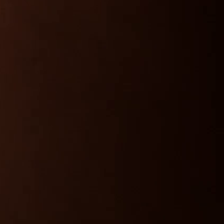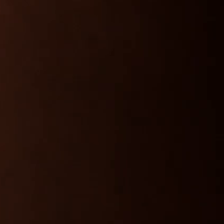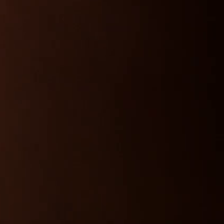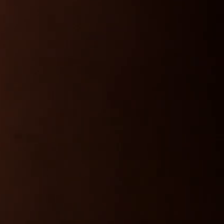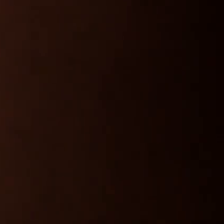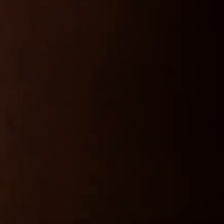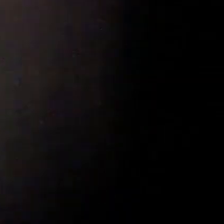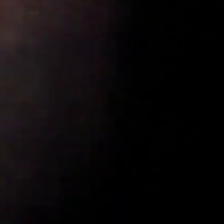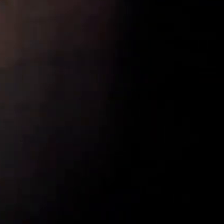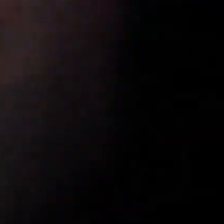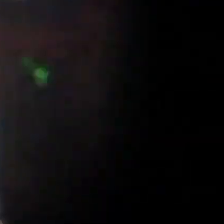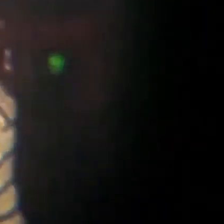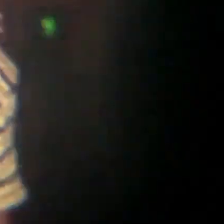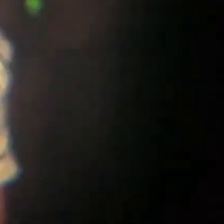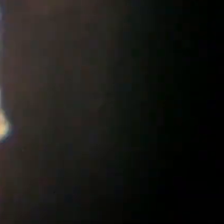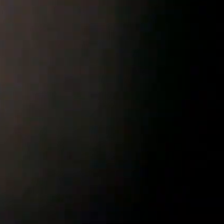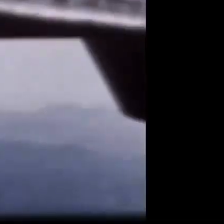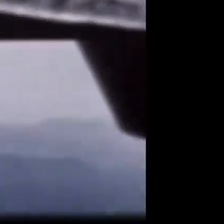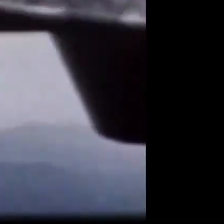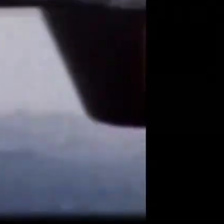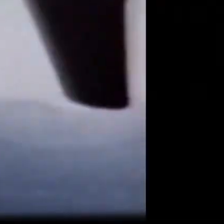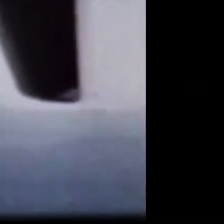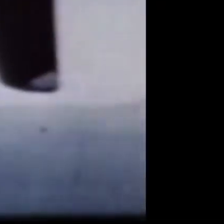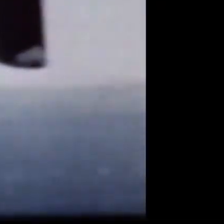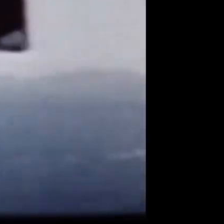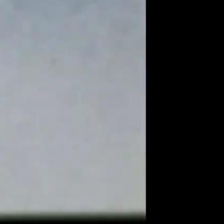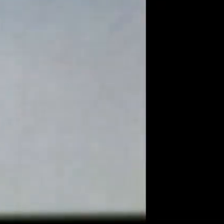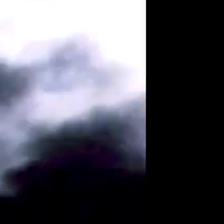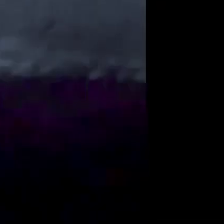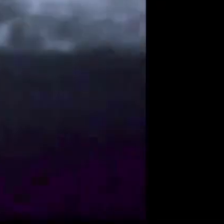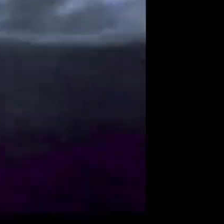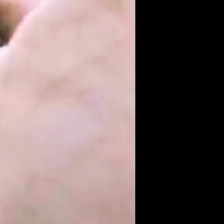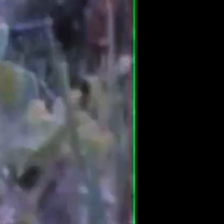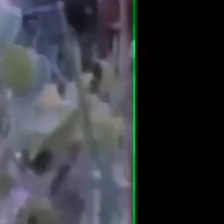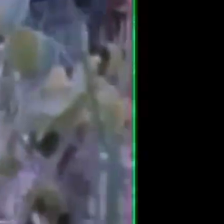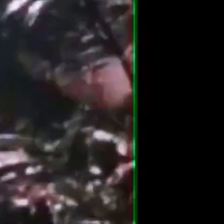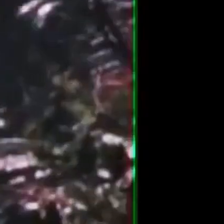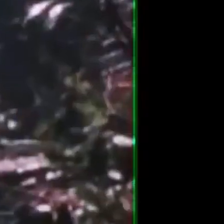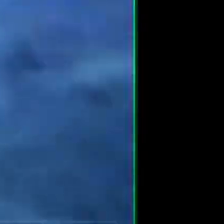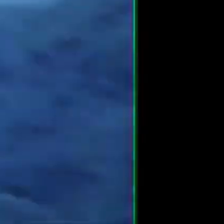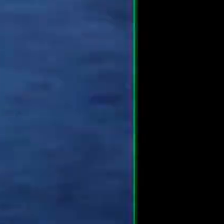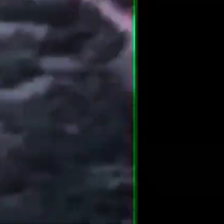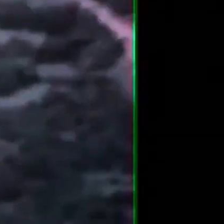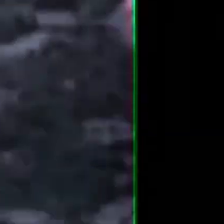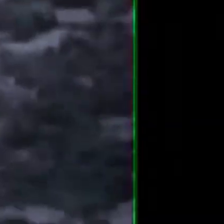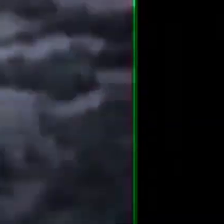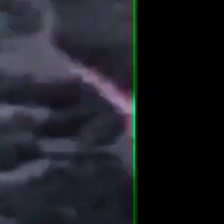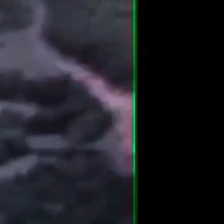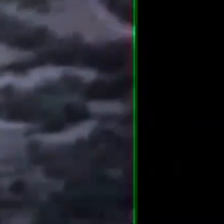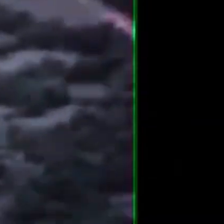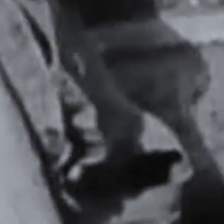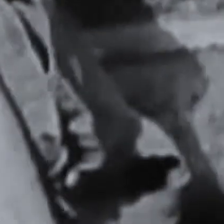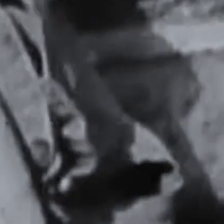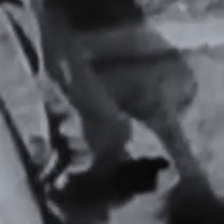a bondade e a criatividade. Mas tem um outro lado da moeda. Pessoas também são capazes de fazer o mal. Basta ver